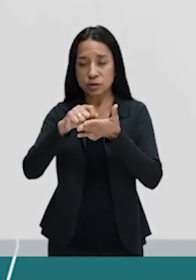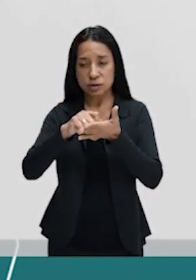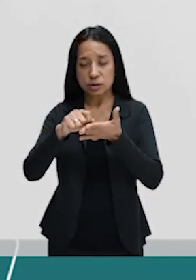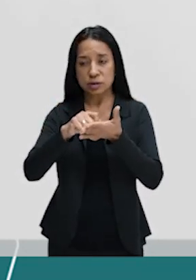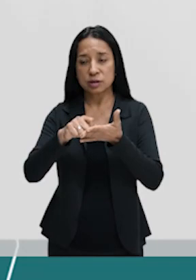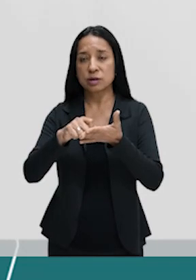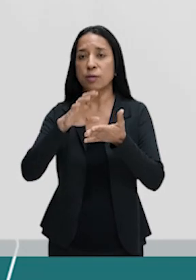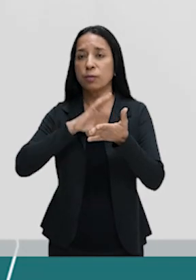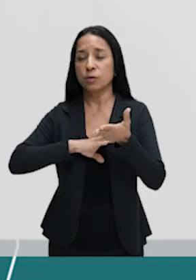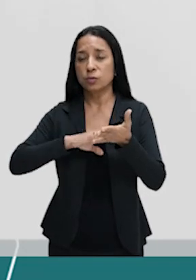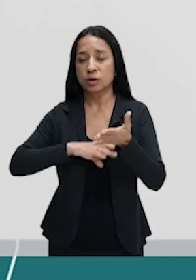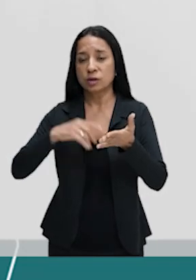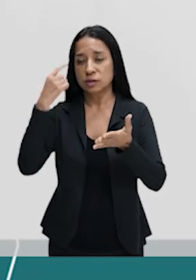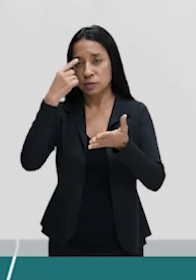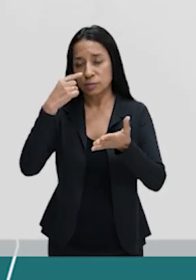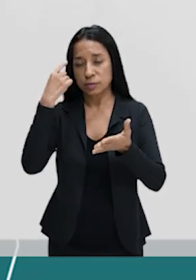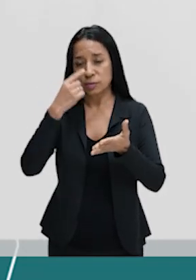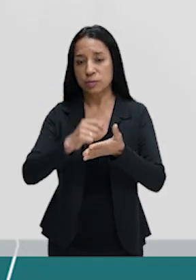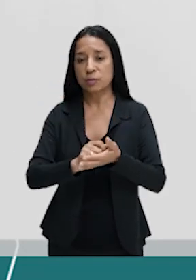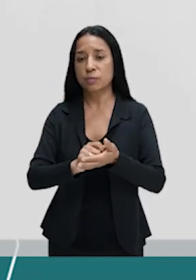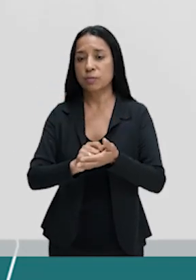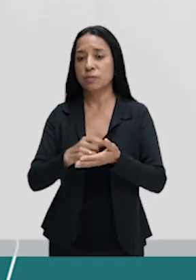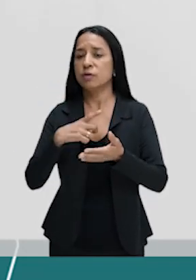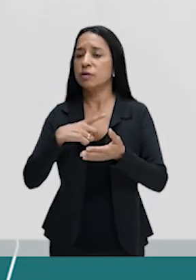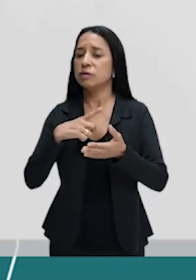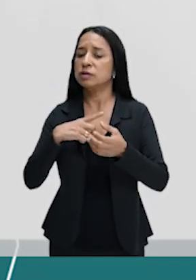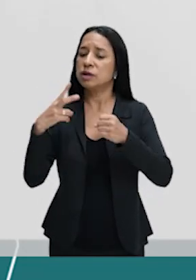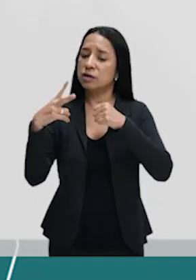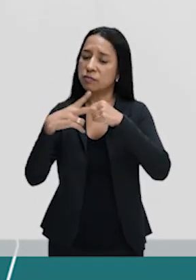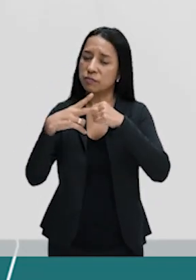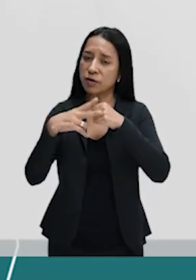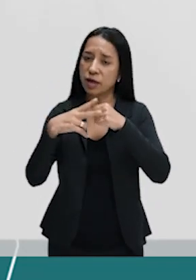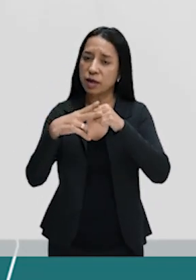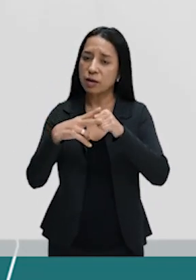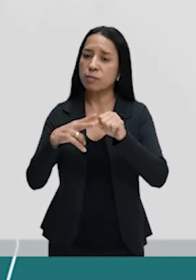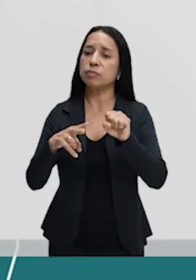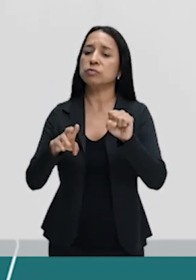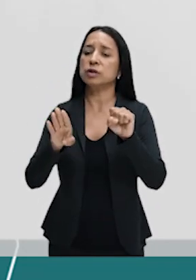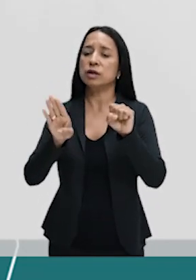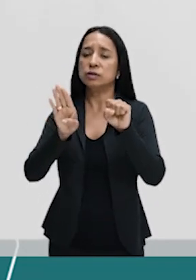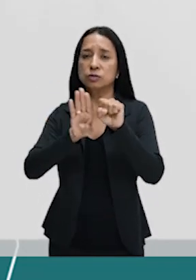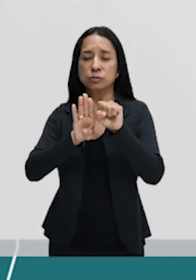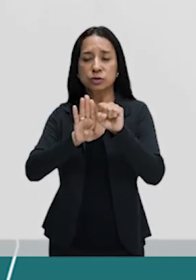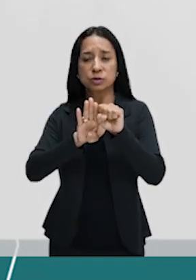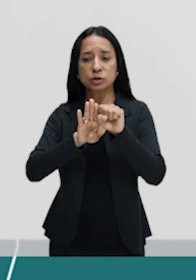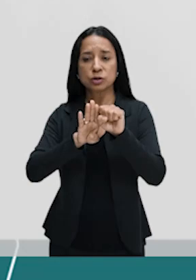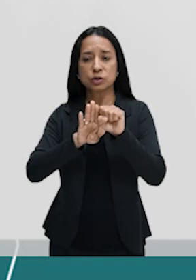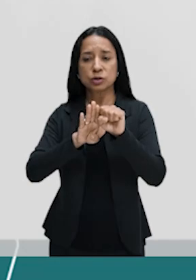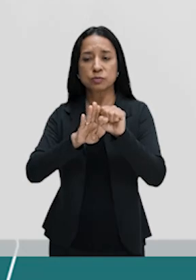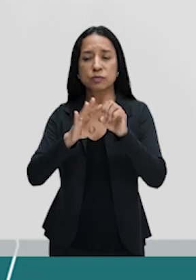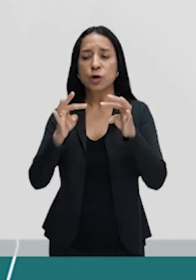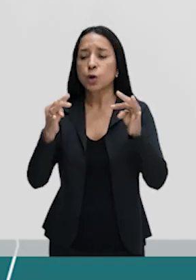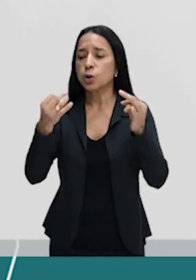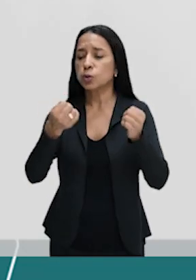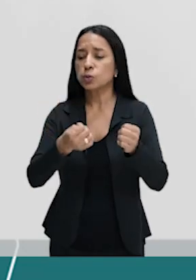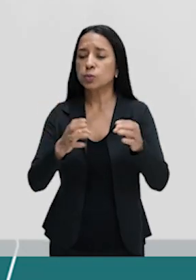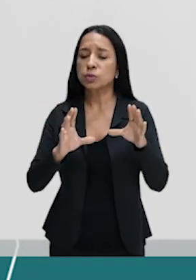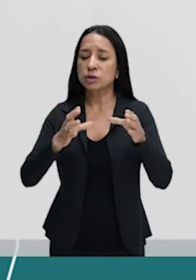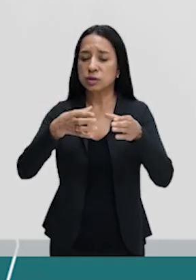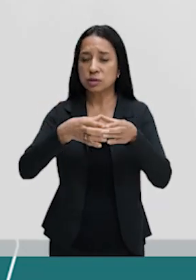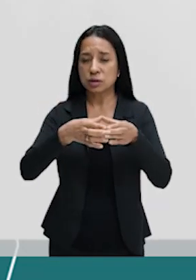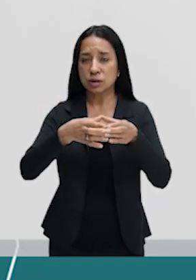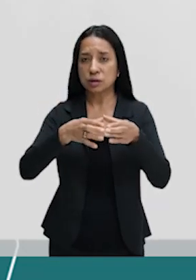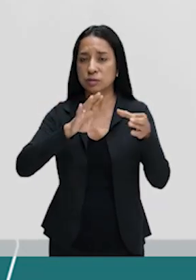substantivos, adjetivos e todas as classes gramaticais em espanhol que vai ter a mesma estrutura